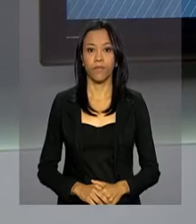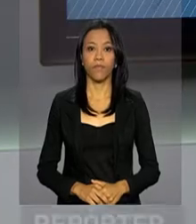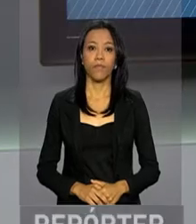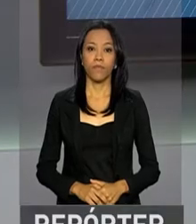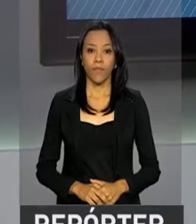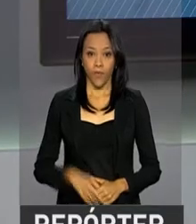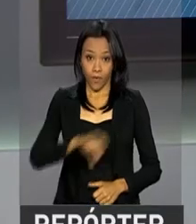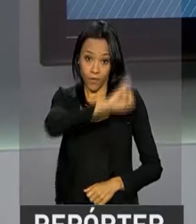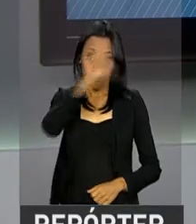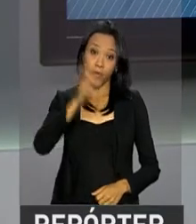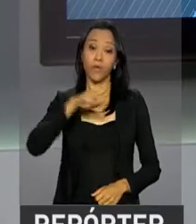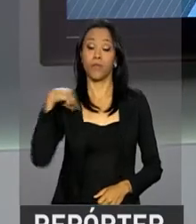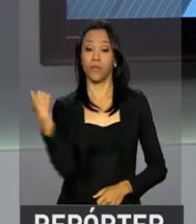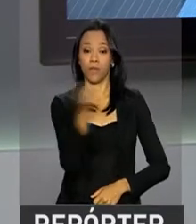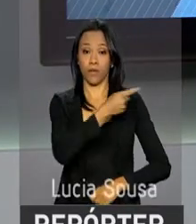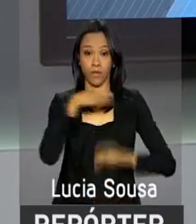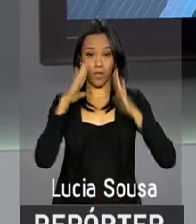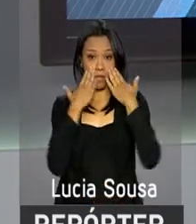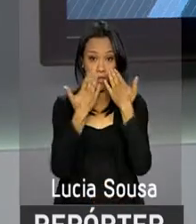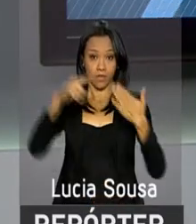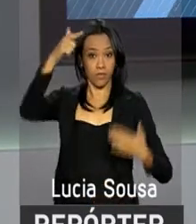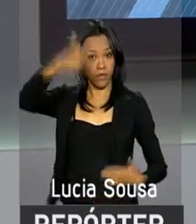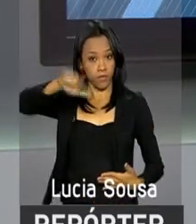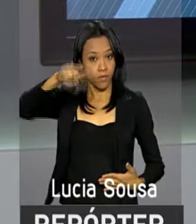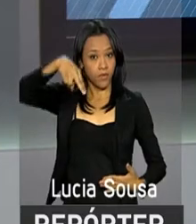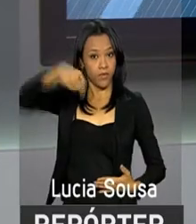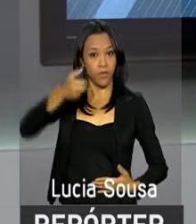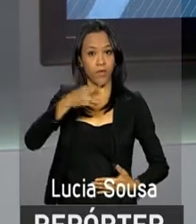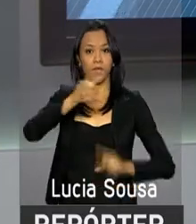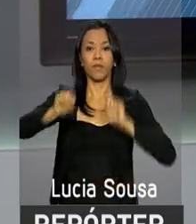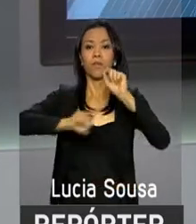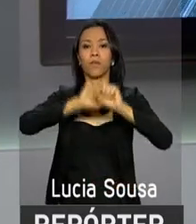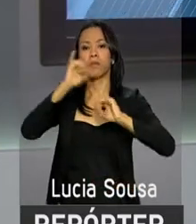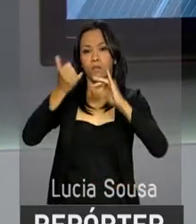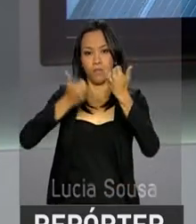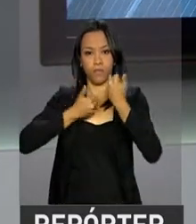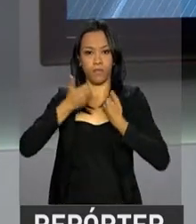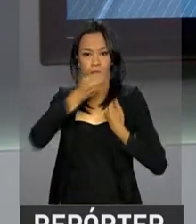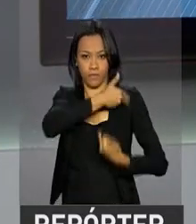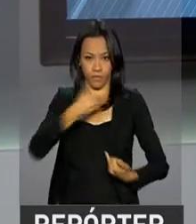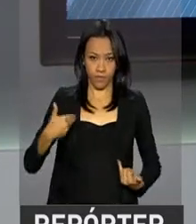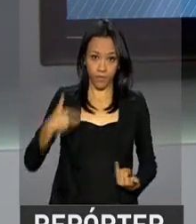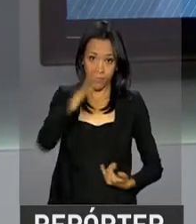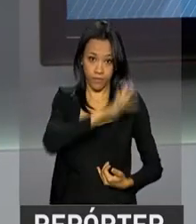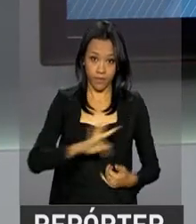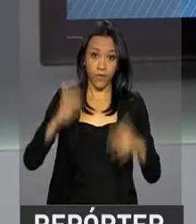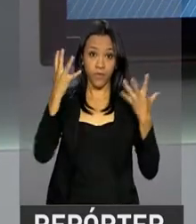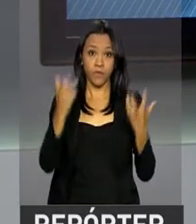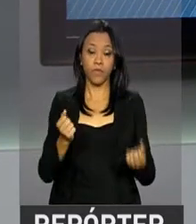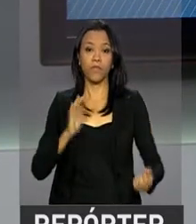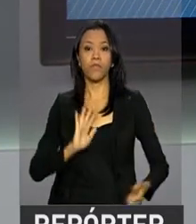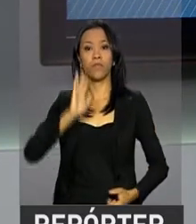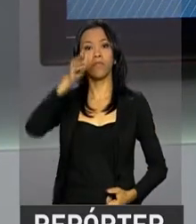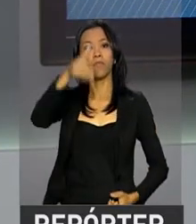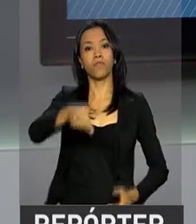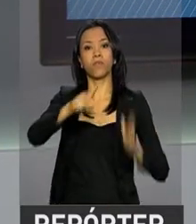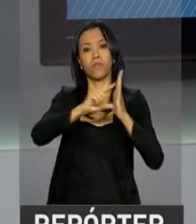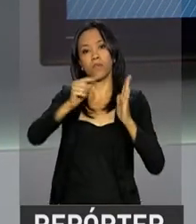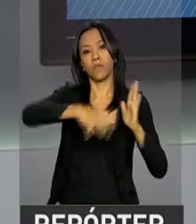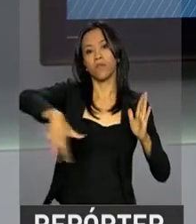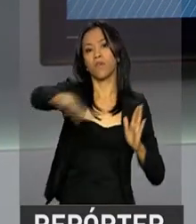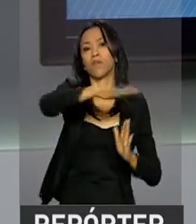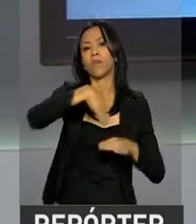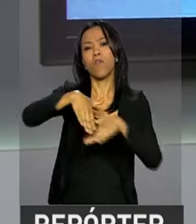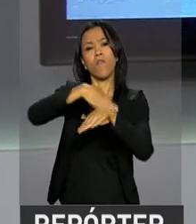olá estamos de volta com o repórter nbr as notícias do governo federal vamos ao palácio do planalto para falar com a